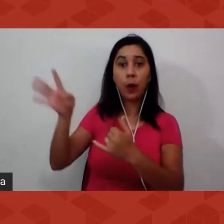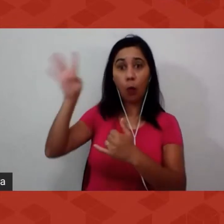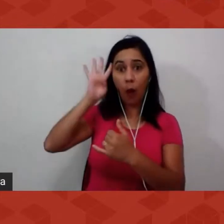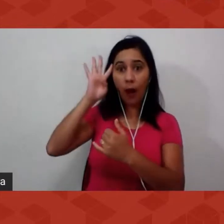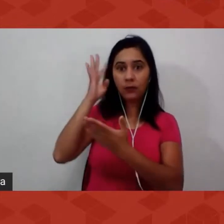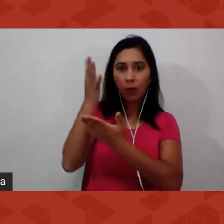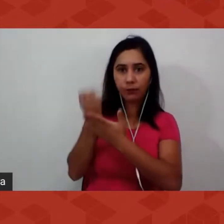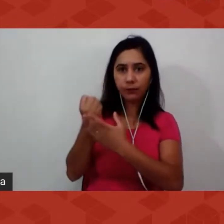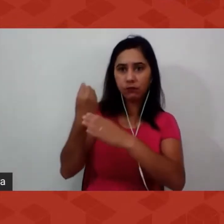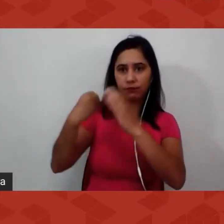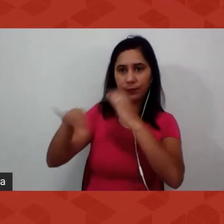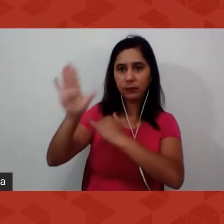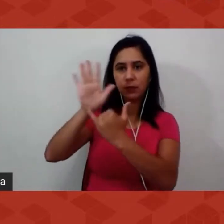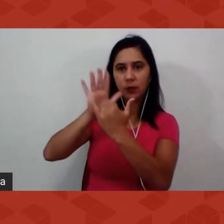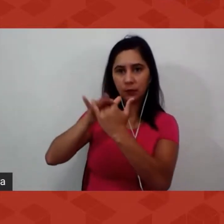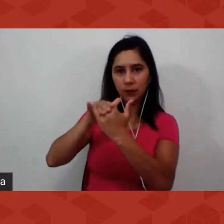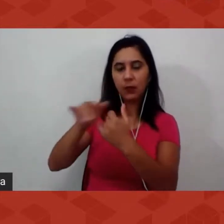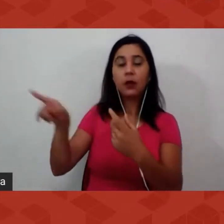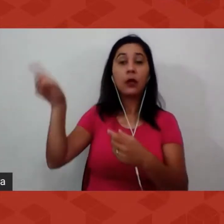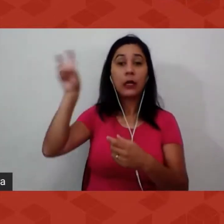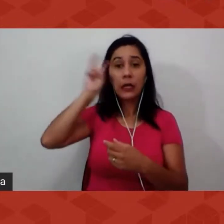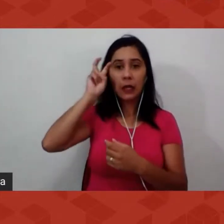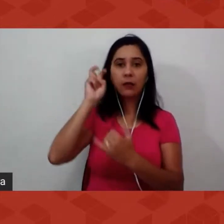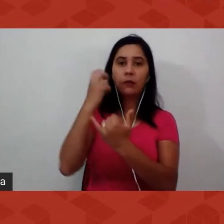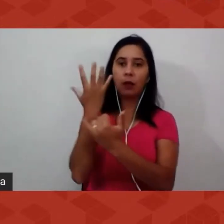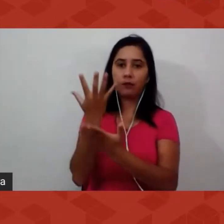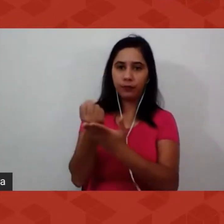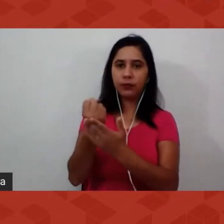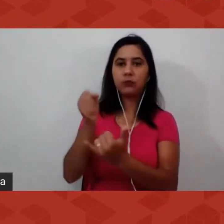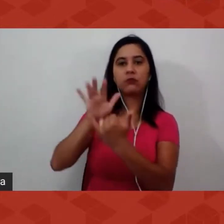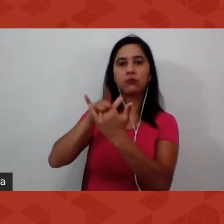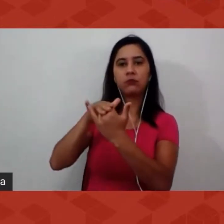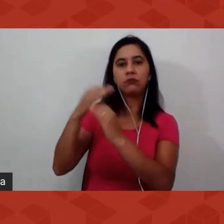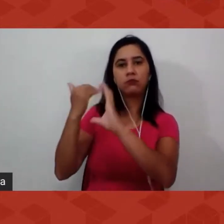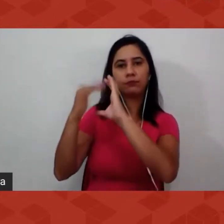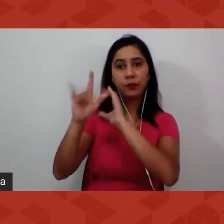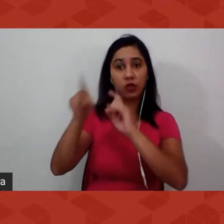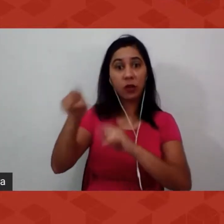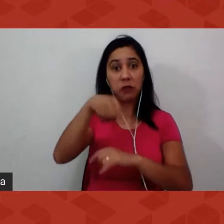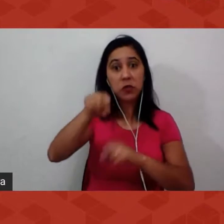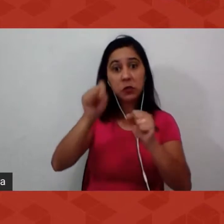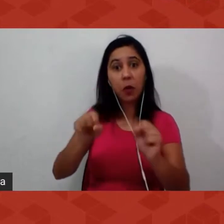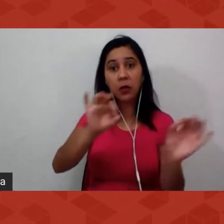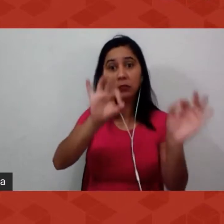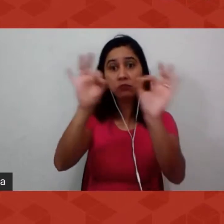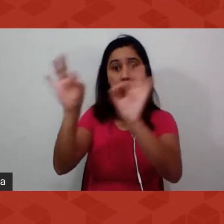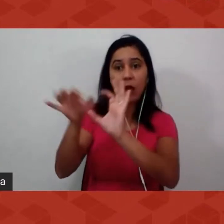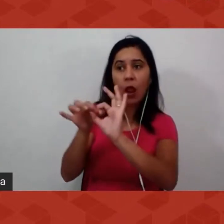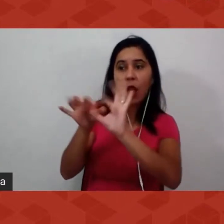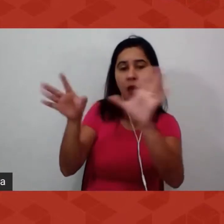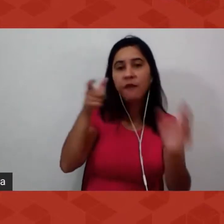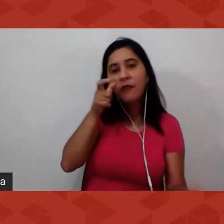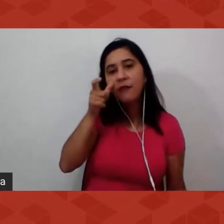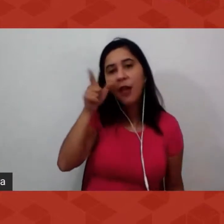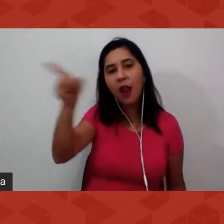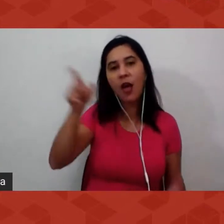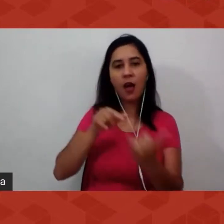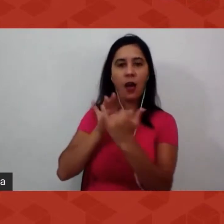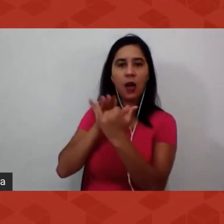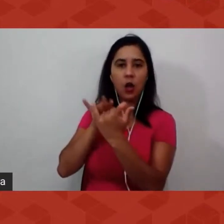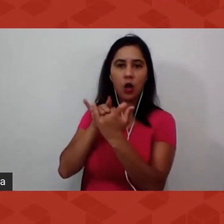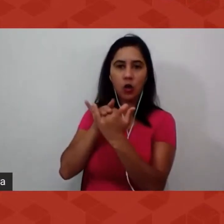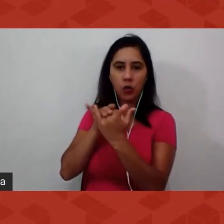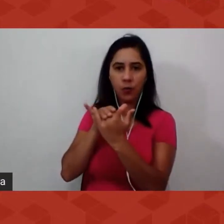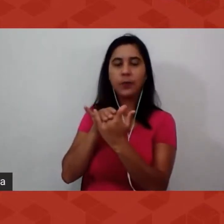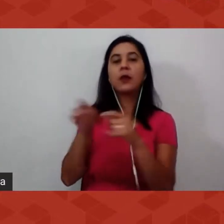também, e que é possível todos acessarem essa programação, então, livremente no canal do YouTube e